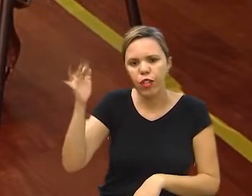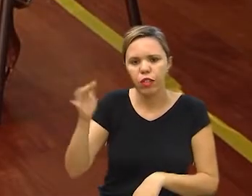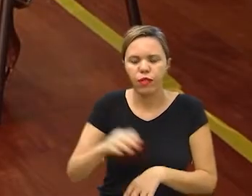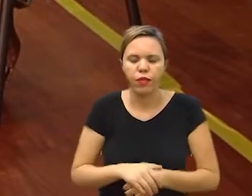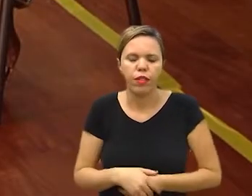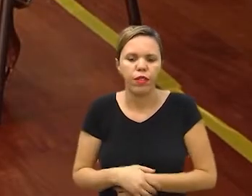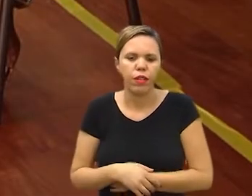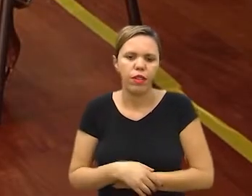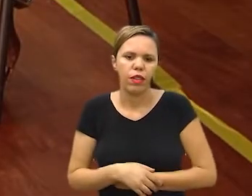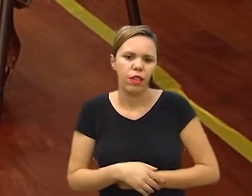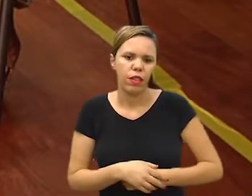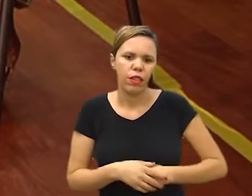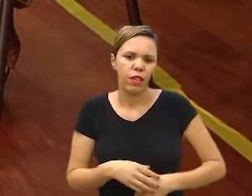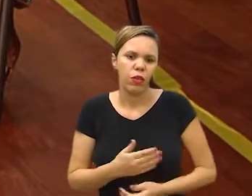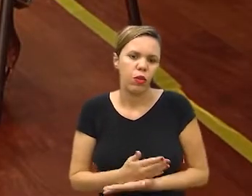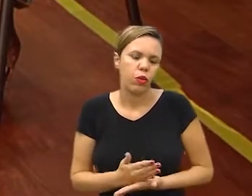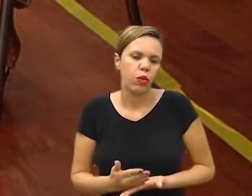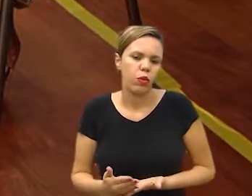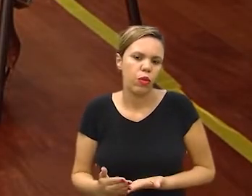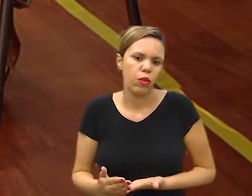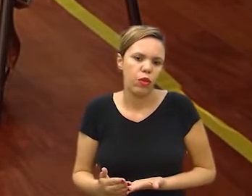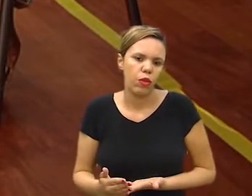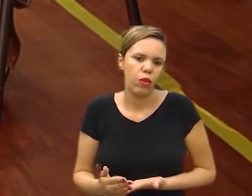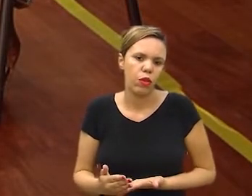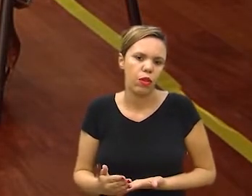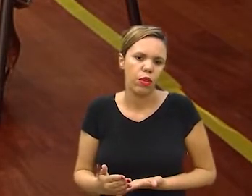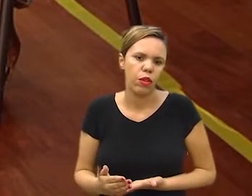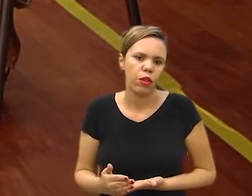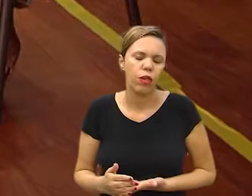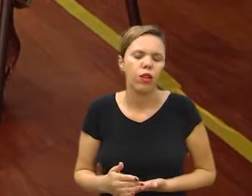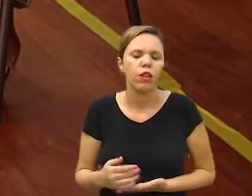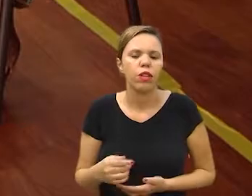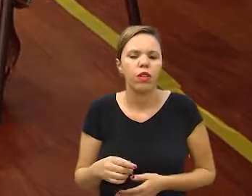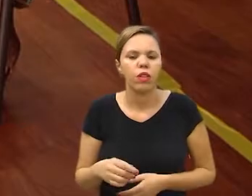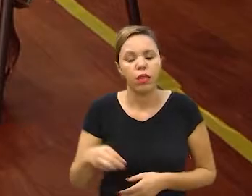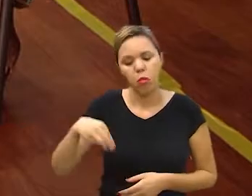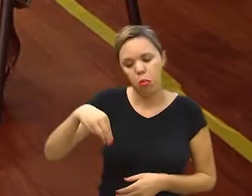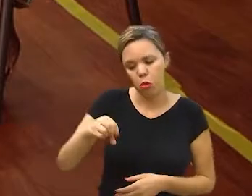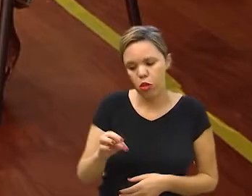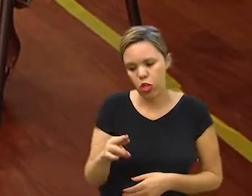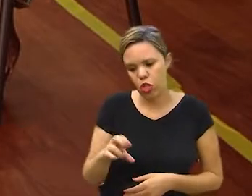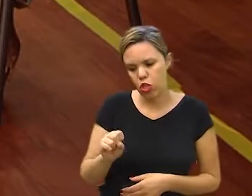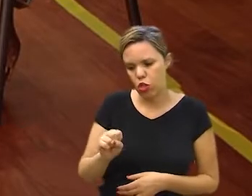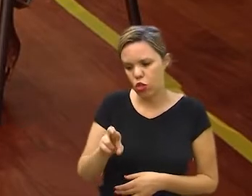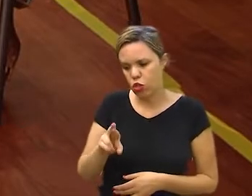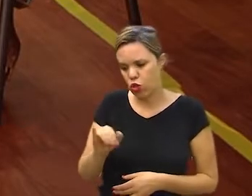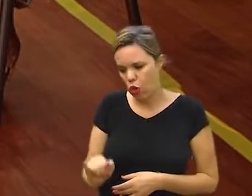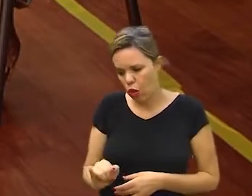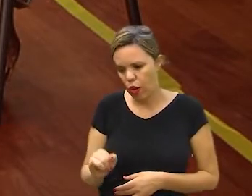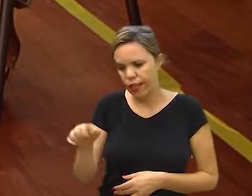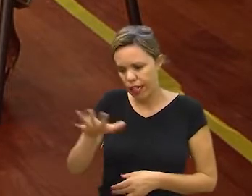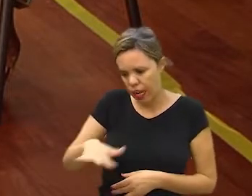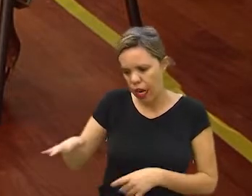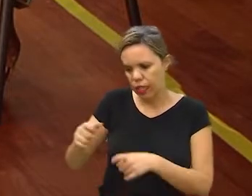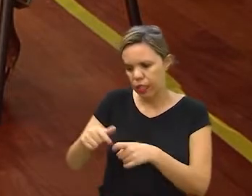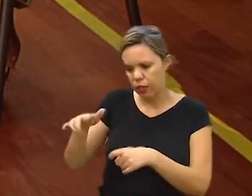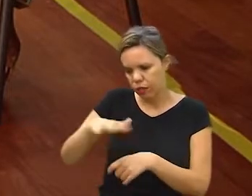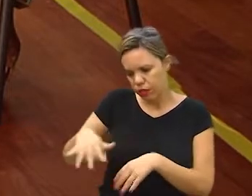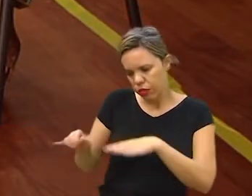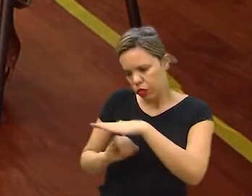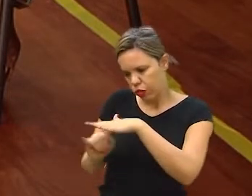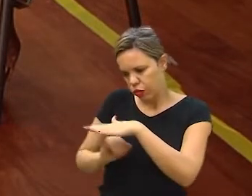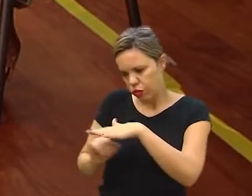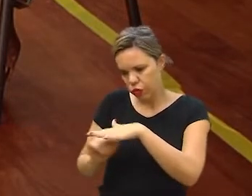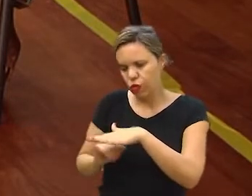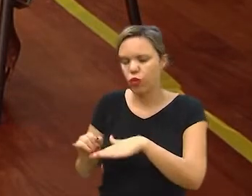Bom, iniciou com as experiências que a Maria Montessori tinha na área de medicina. Então, trabalhando no Instituto Ortofênico